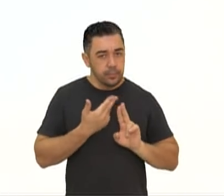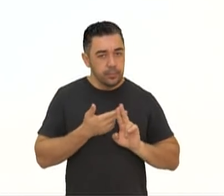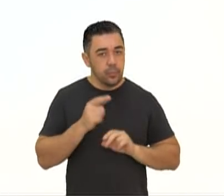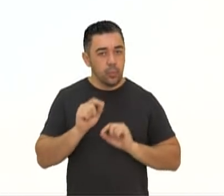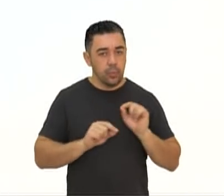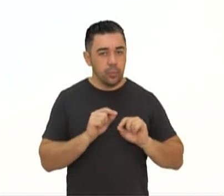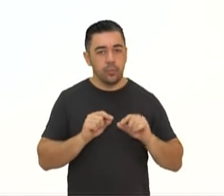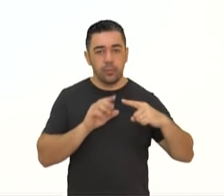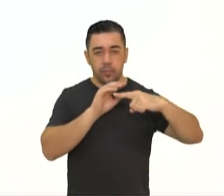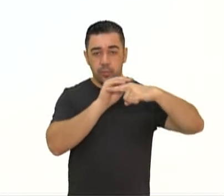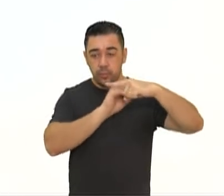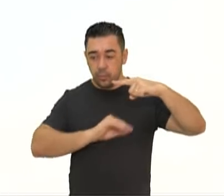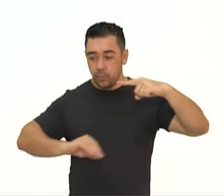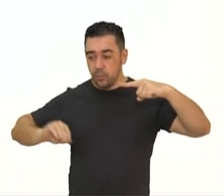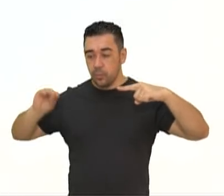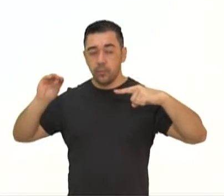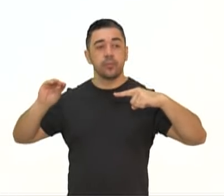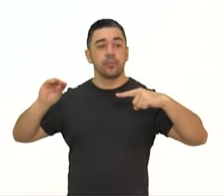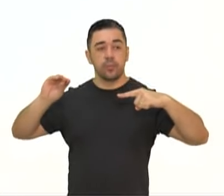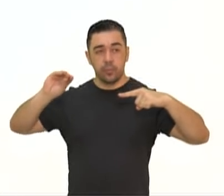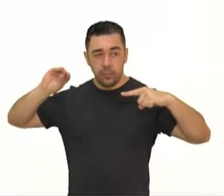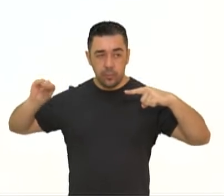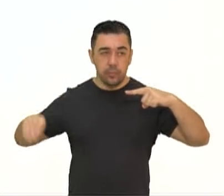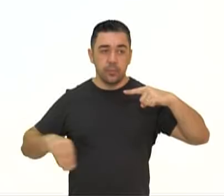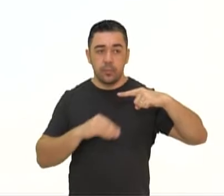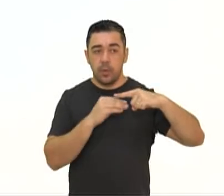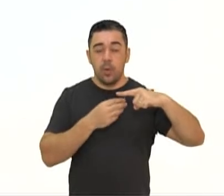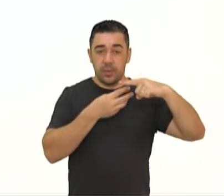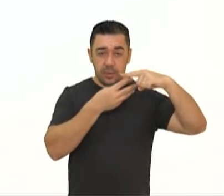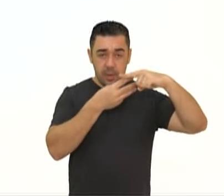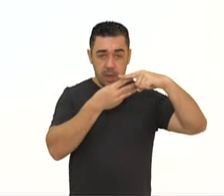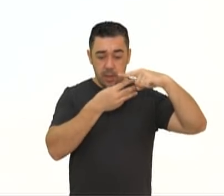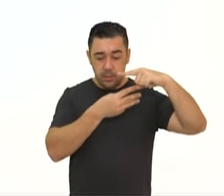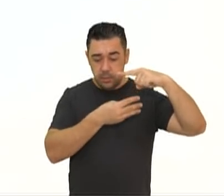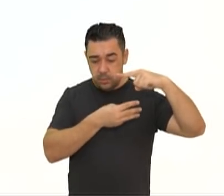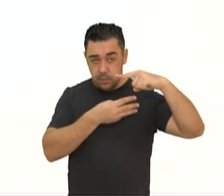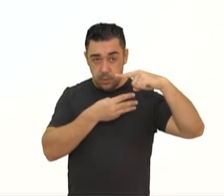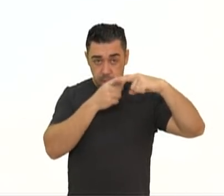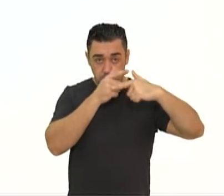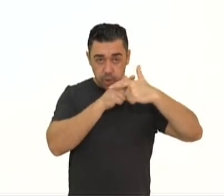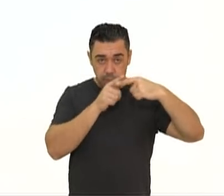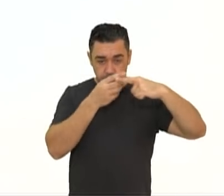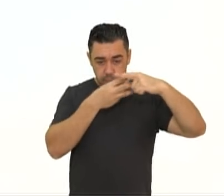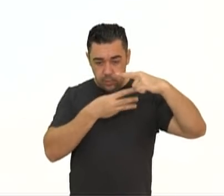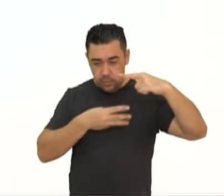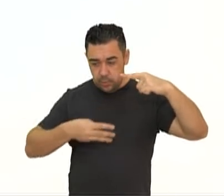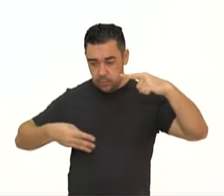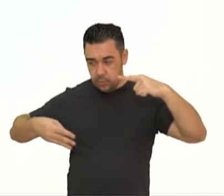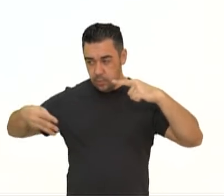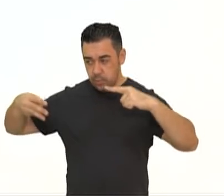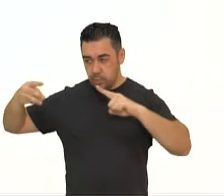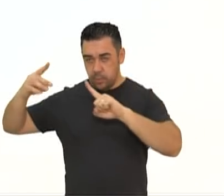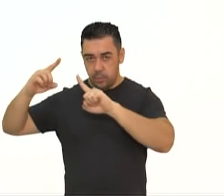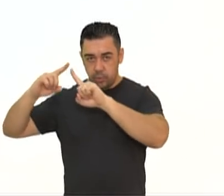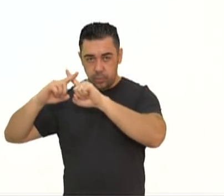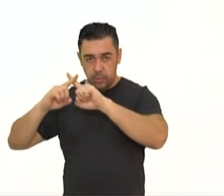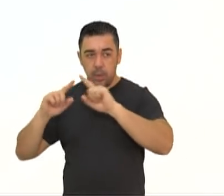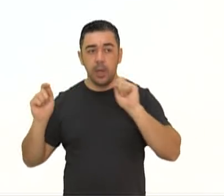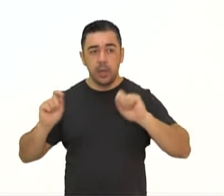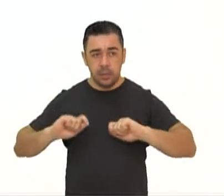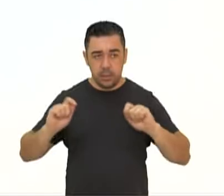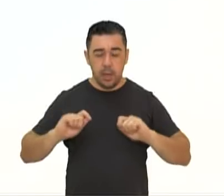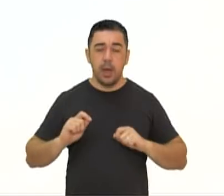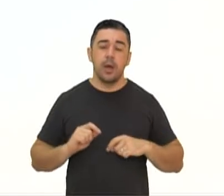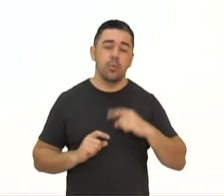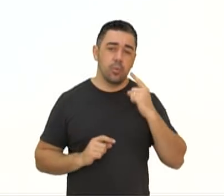você passar os termos para o outro lado e passar o 3 que está dividindo, multiplicando. Mas você pode colocar 1 aqui embaixo do 4y, pode colocar